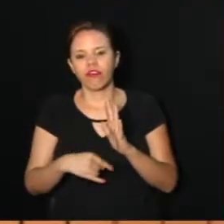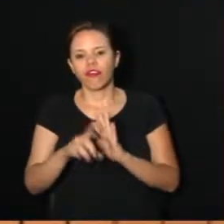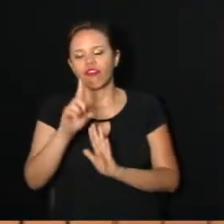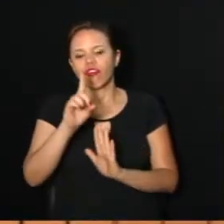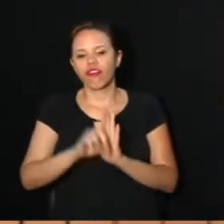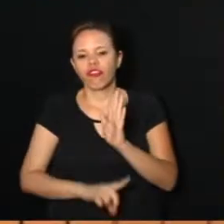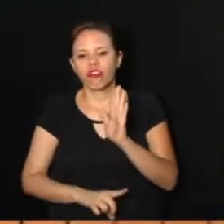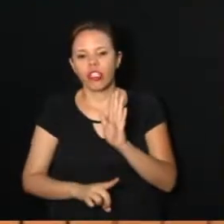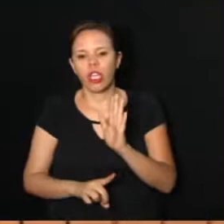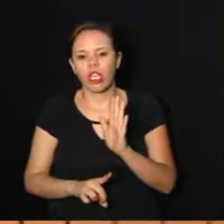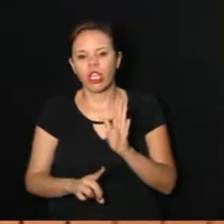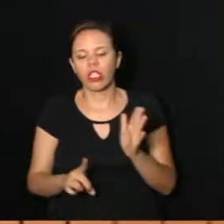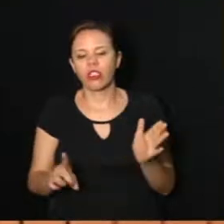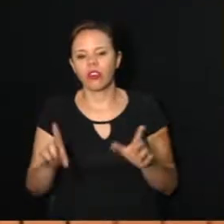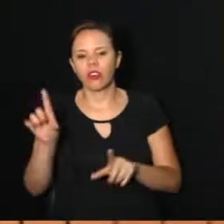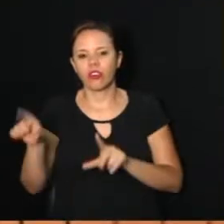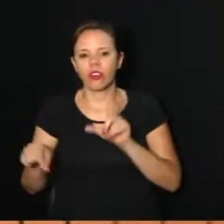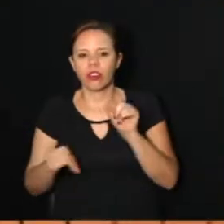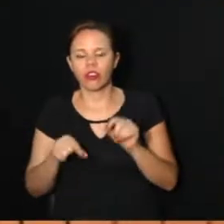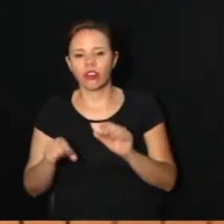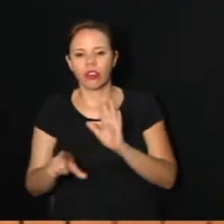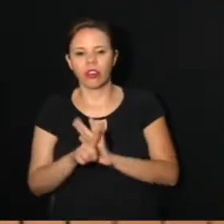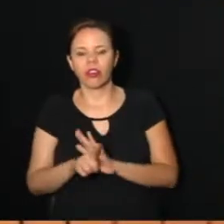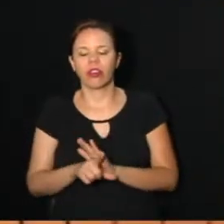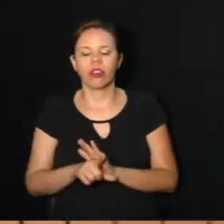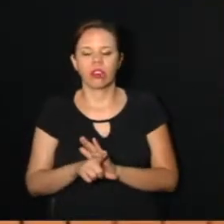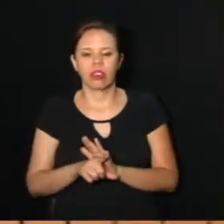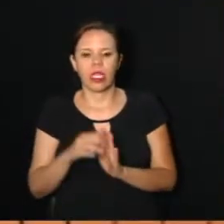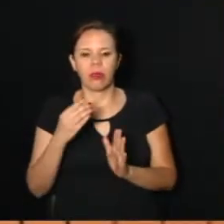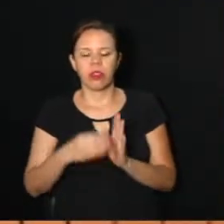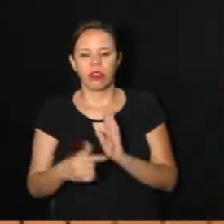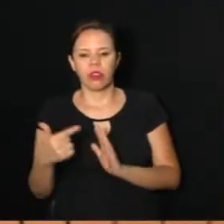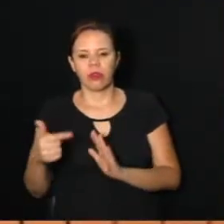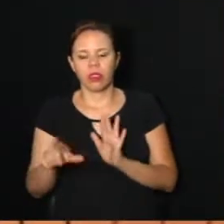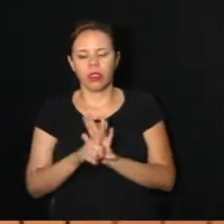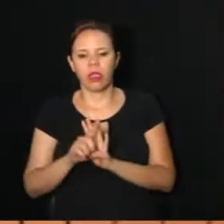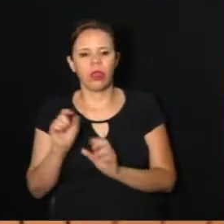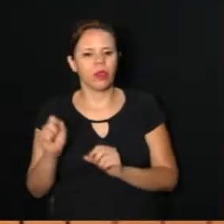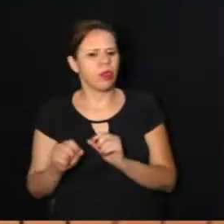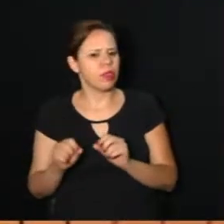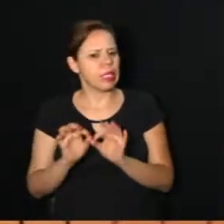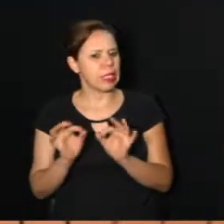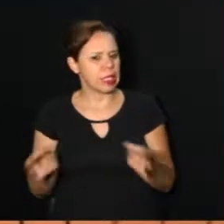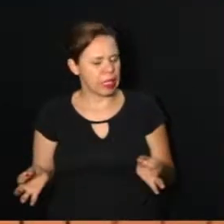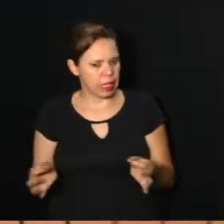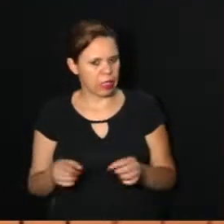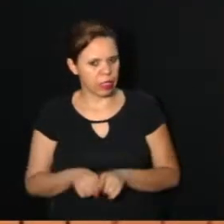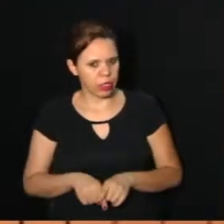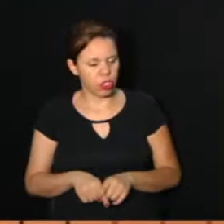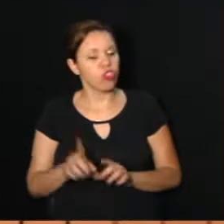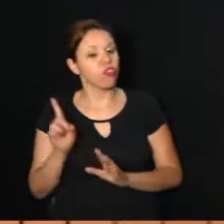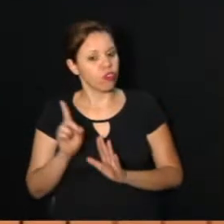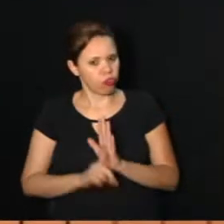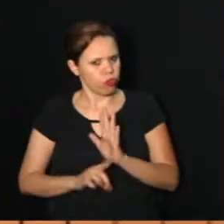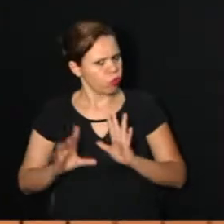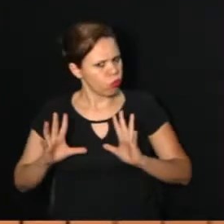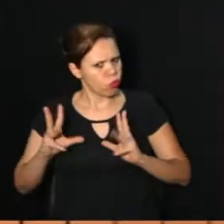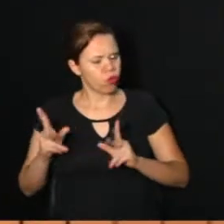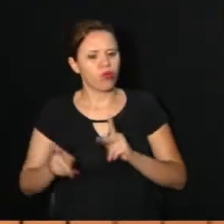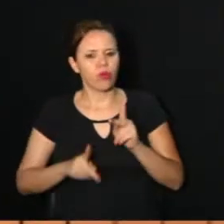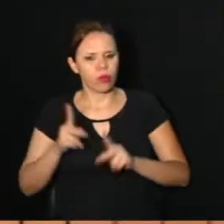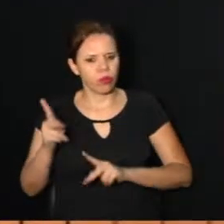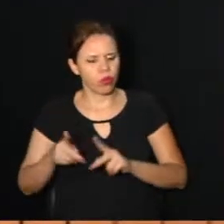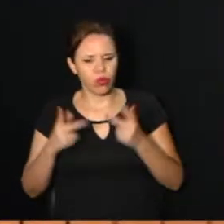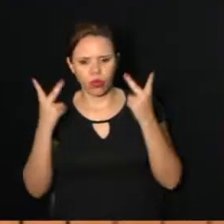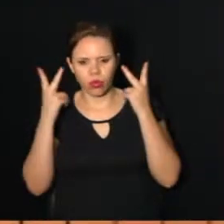capítulo 2º dessa lei, ele é bem simples e taxativo. E ele diz o seguinte: são direitos de toda pessoa